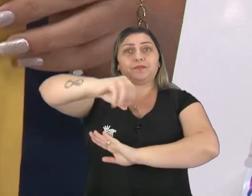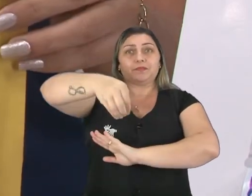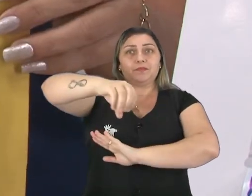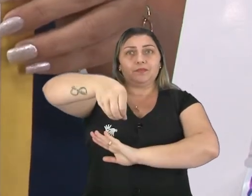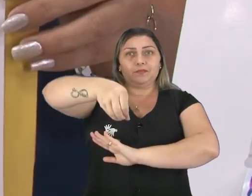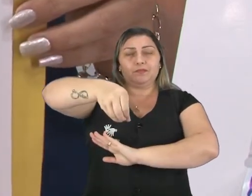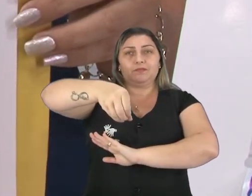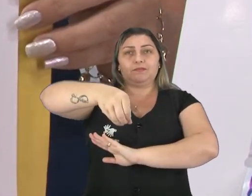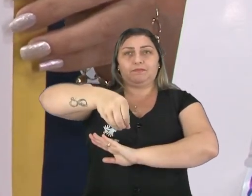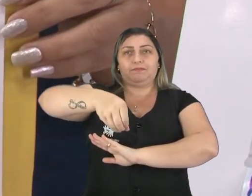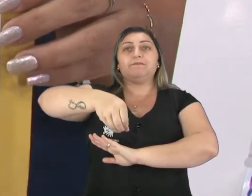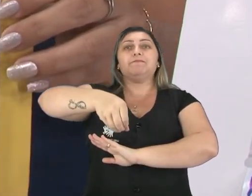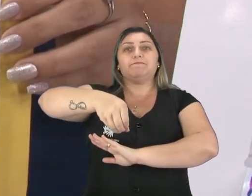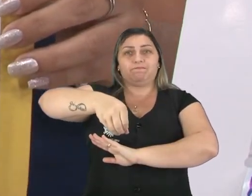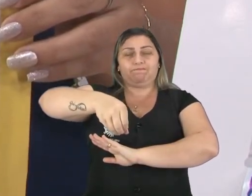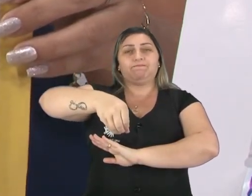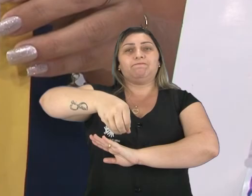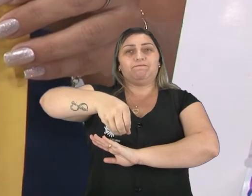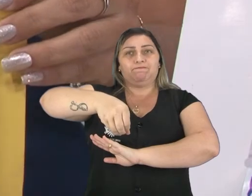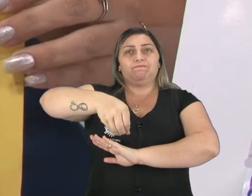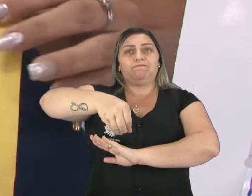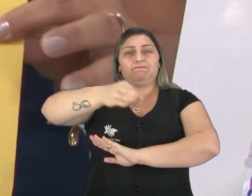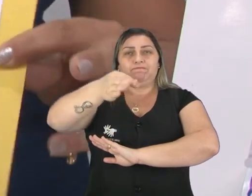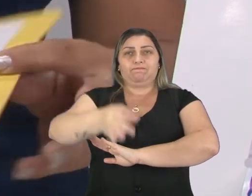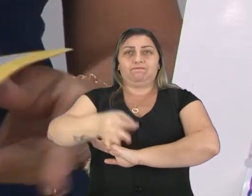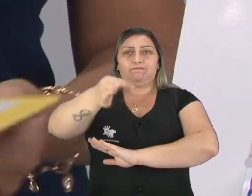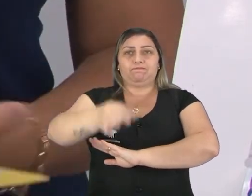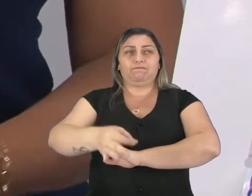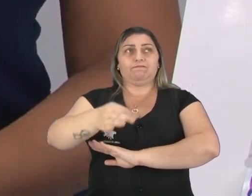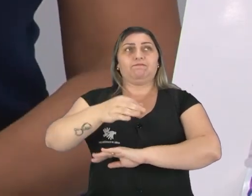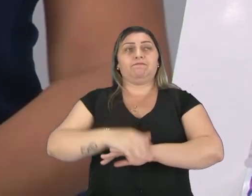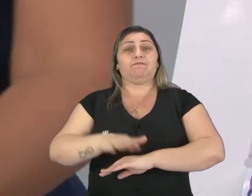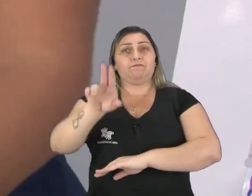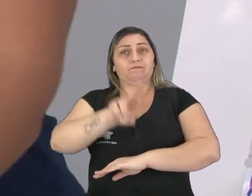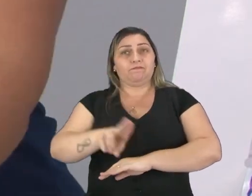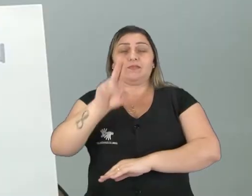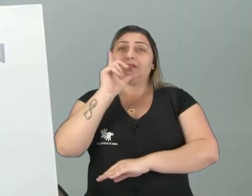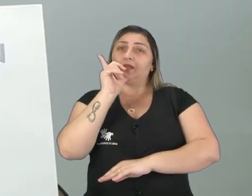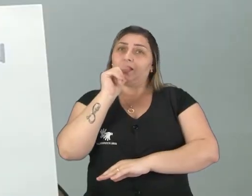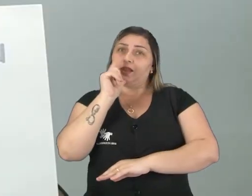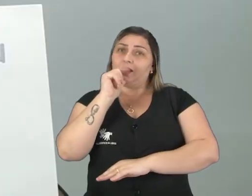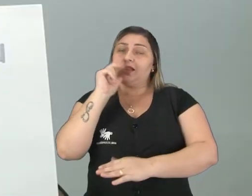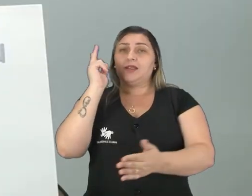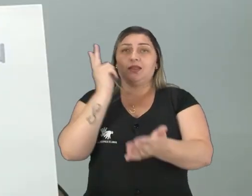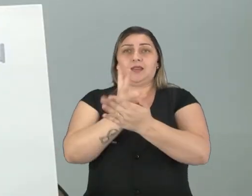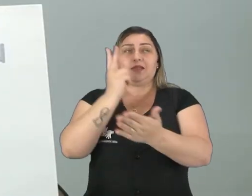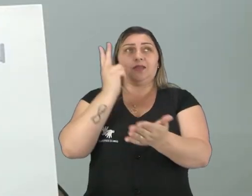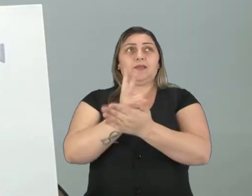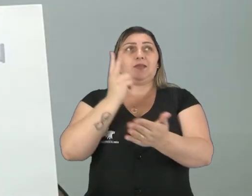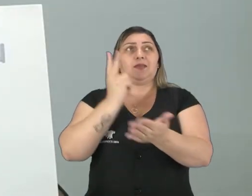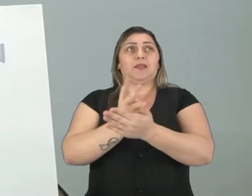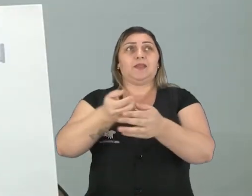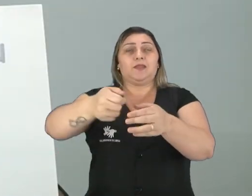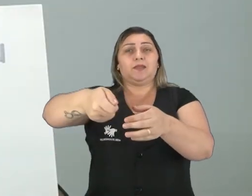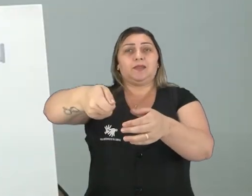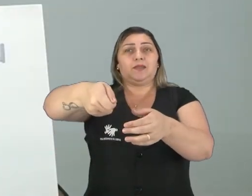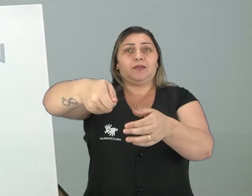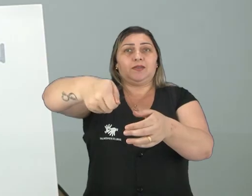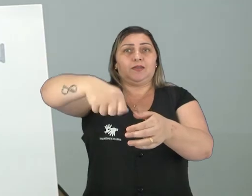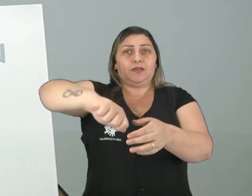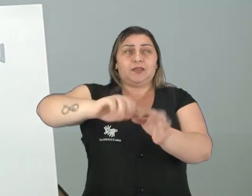torneira. Ligar na maneira correta, utilizar a água e sempre